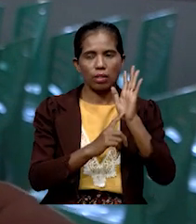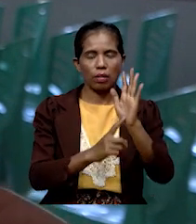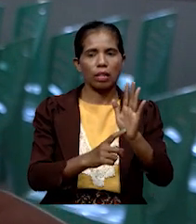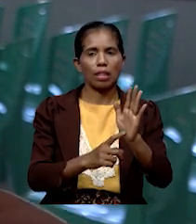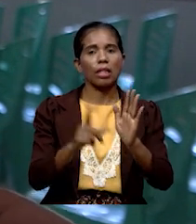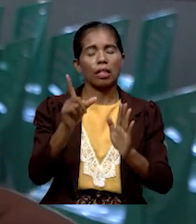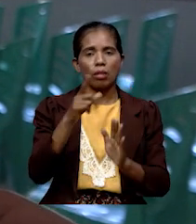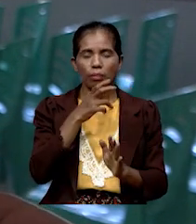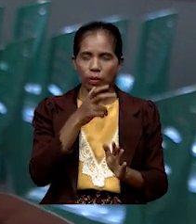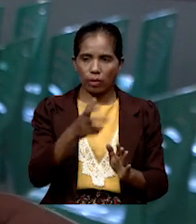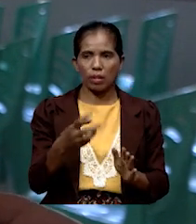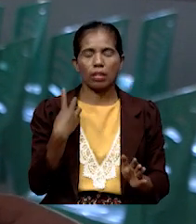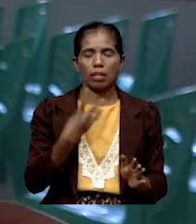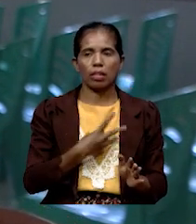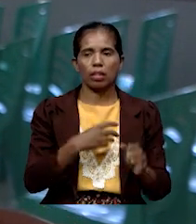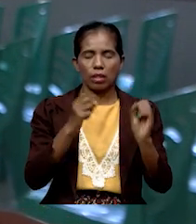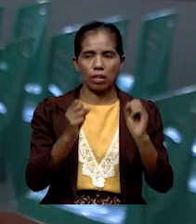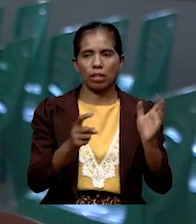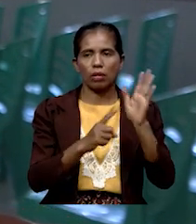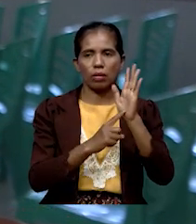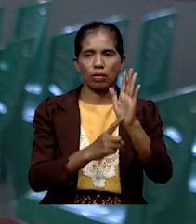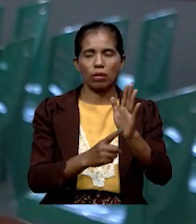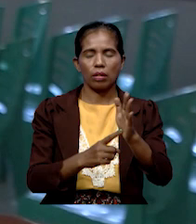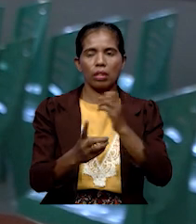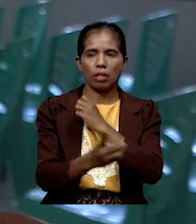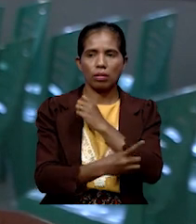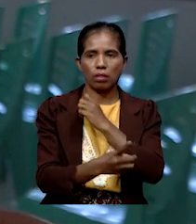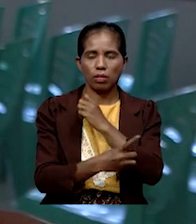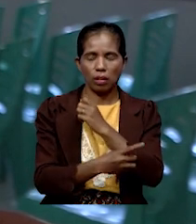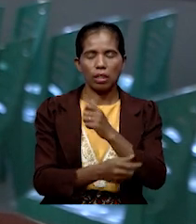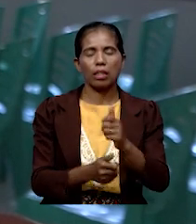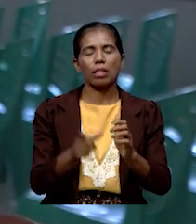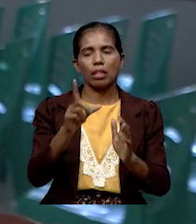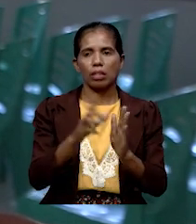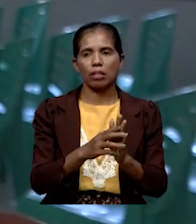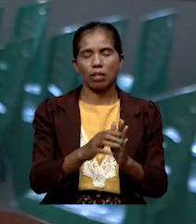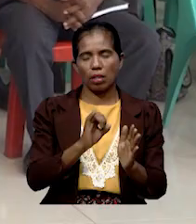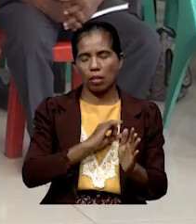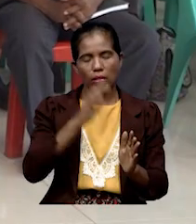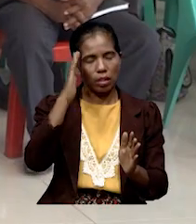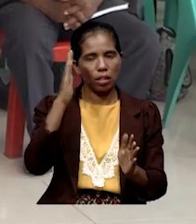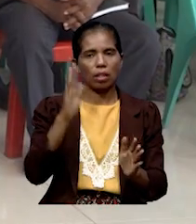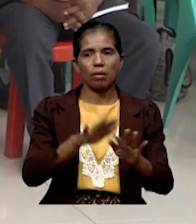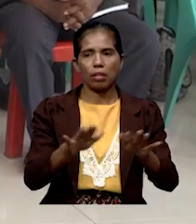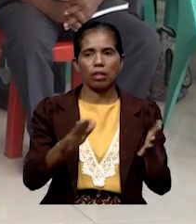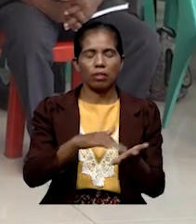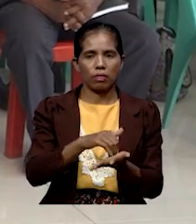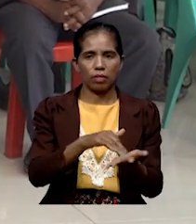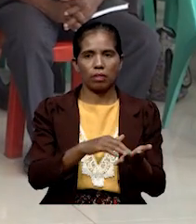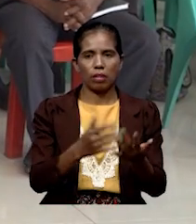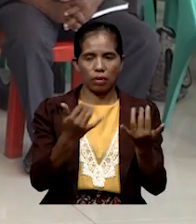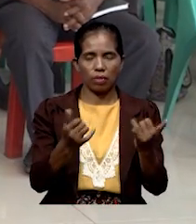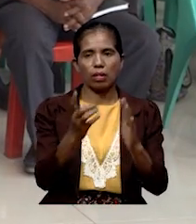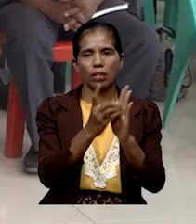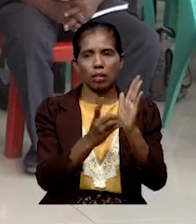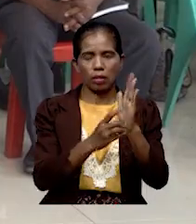portuguesa ita aplica tuir disciplina na bema lingua di dagnan are la vari e fraculio. To oras ne dedaun dadus